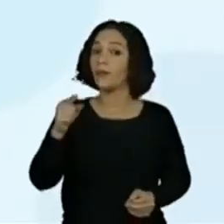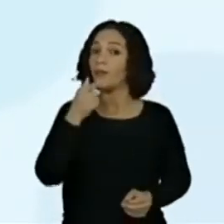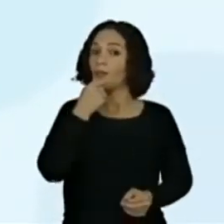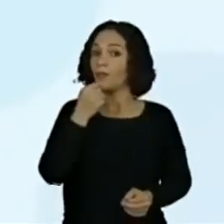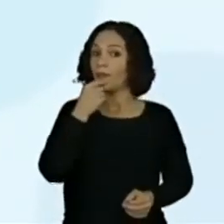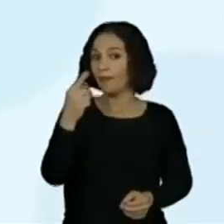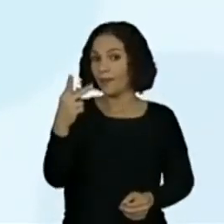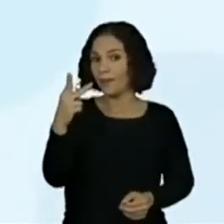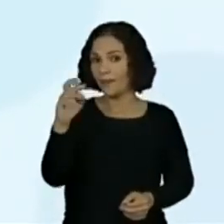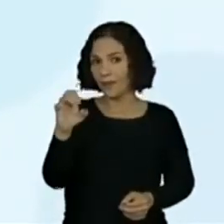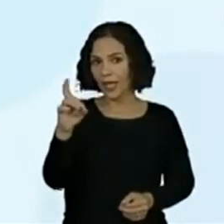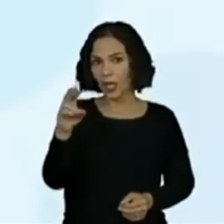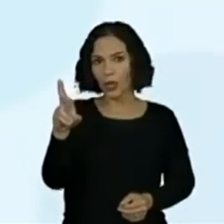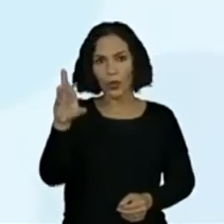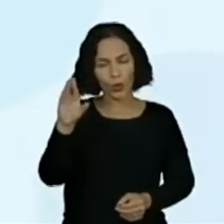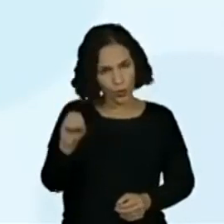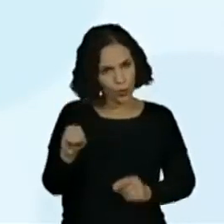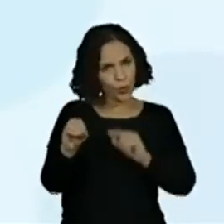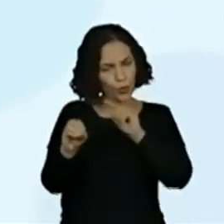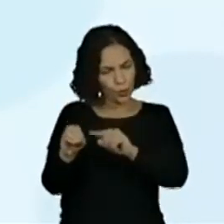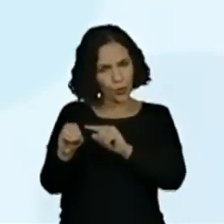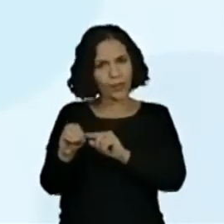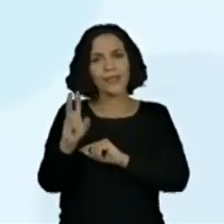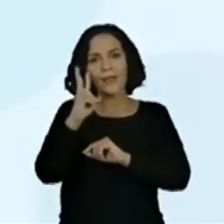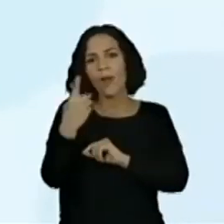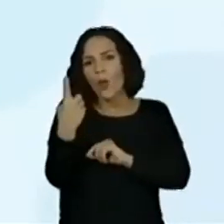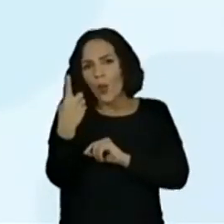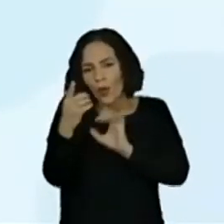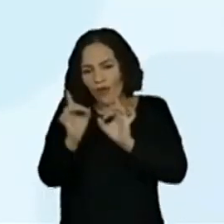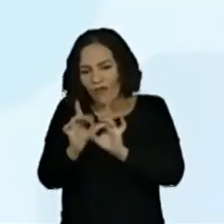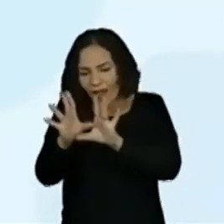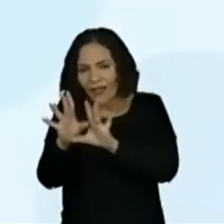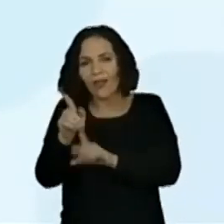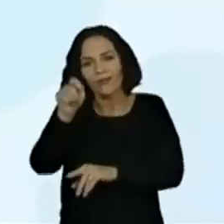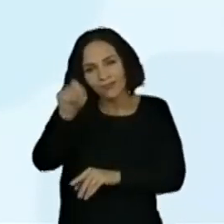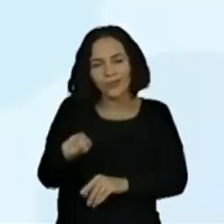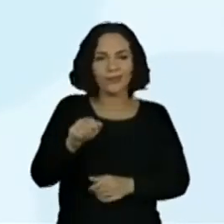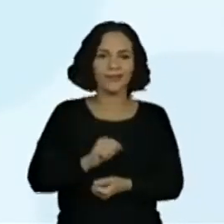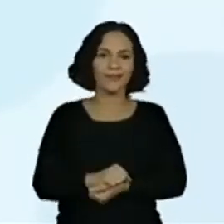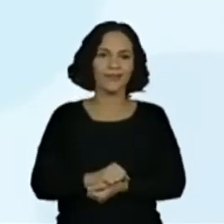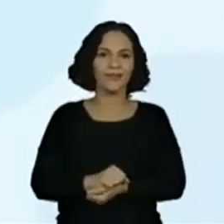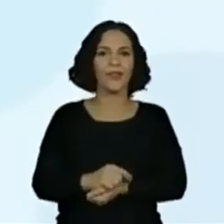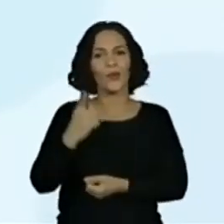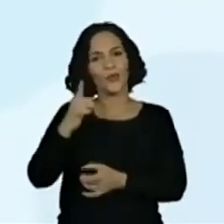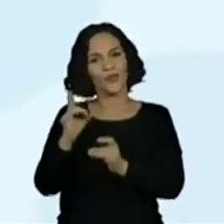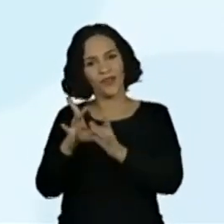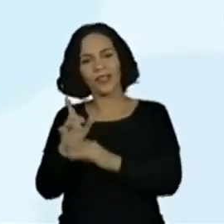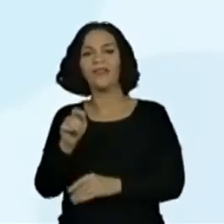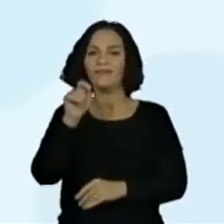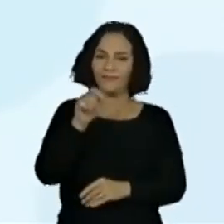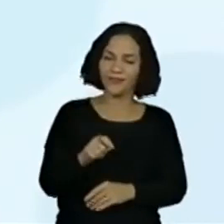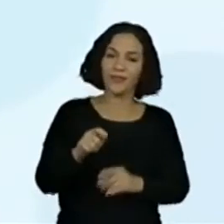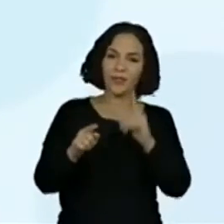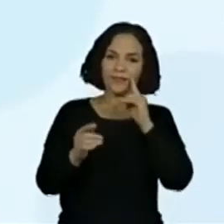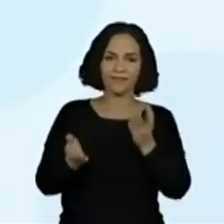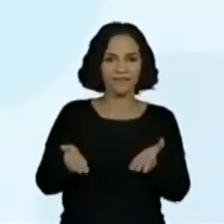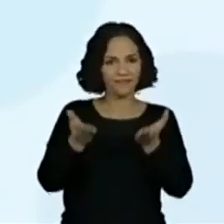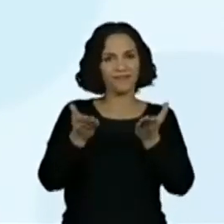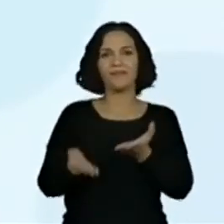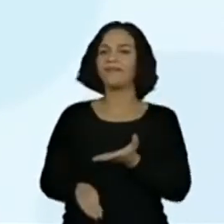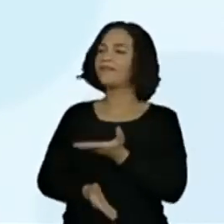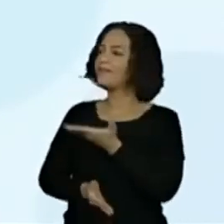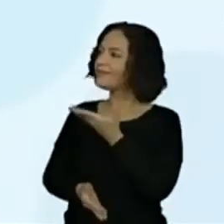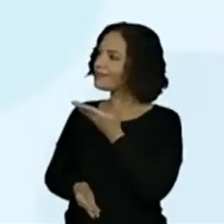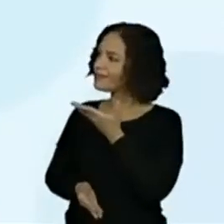Pedro, que faz uma marquinha para cada balão, ele vendeu no sábado? Vou deixar aí na tela, põe o